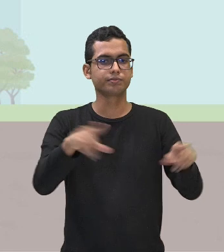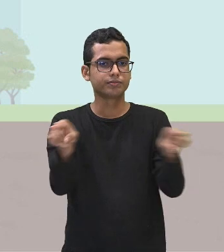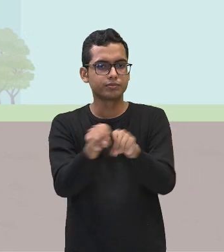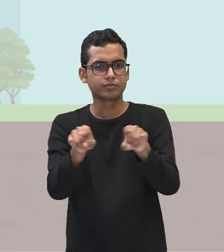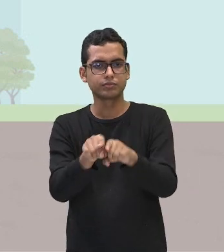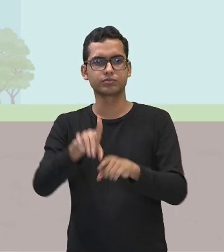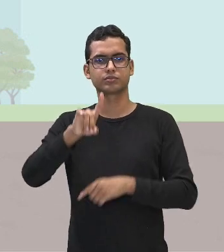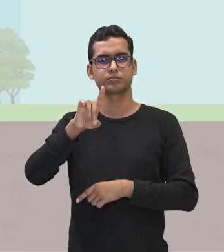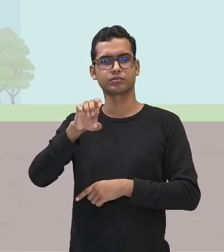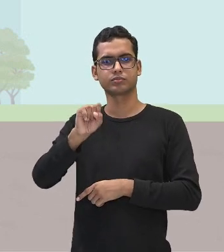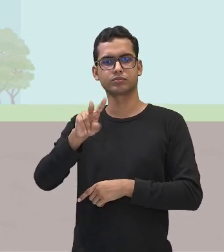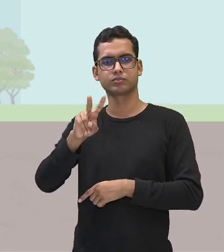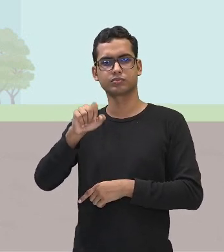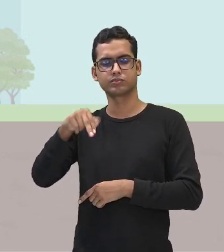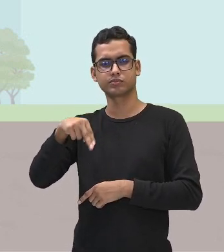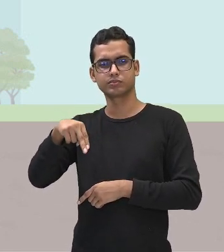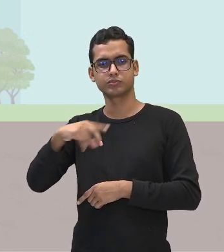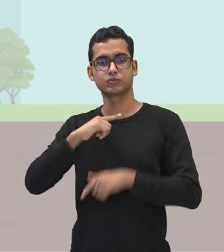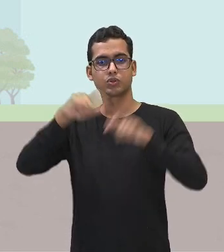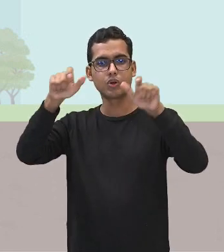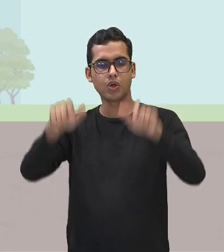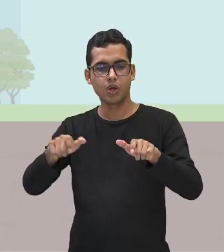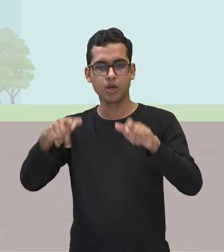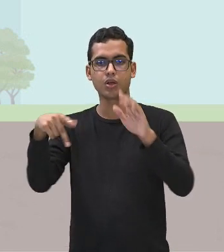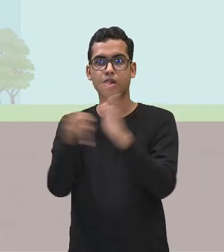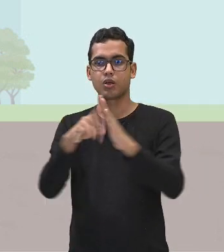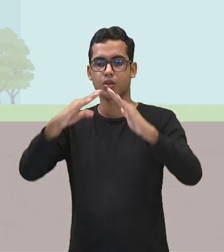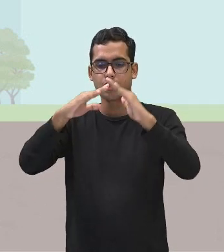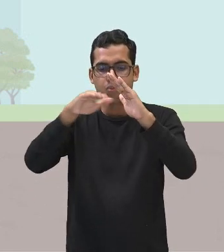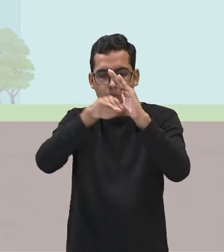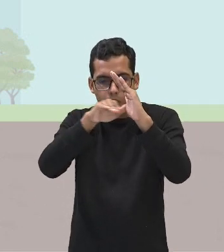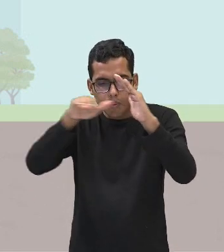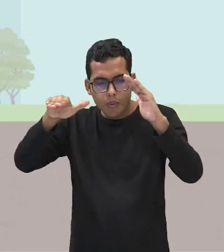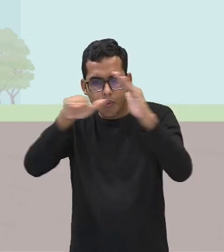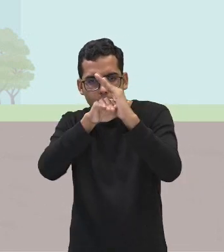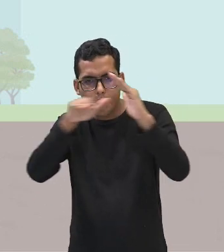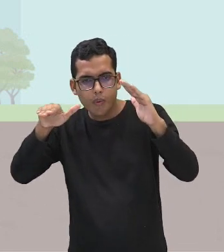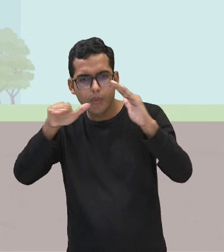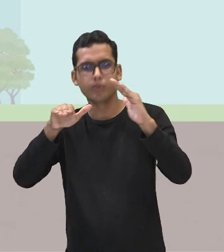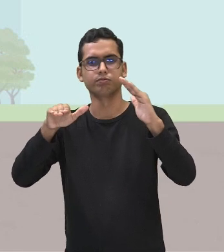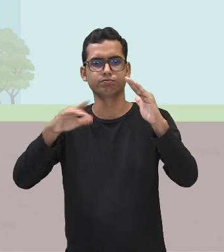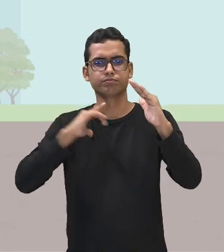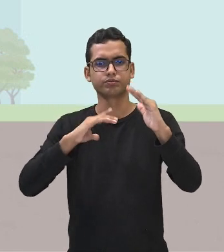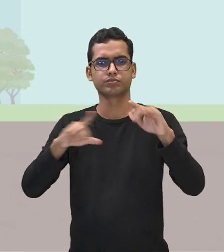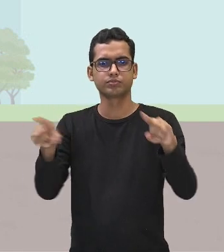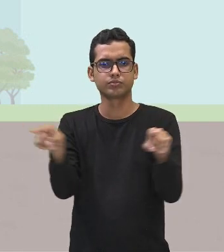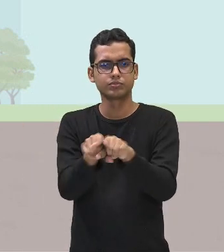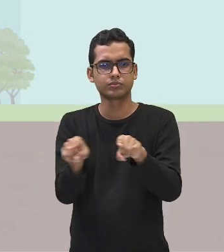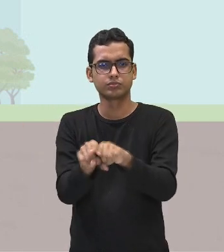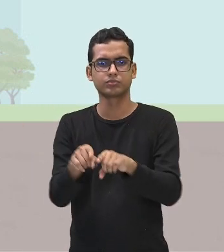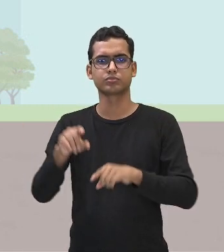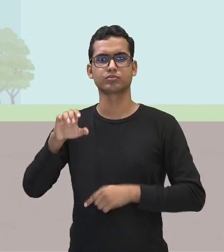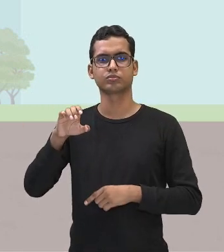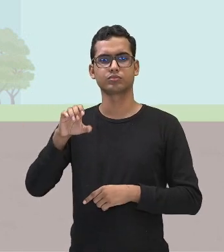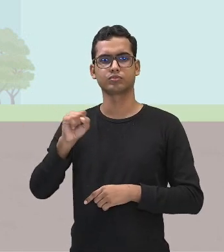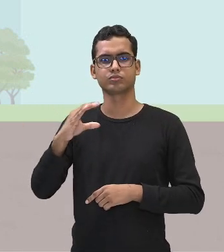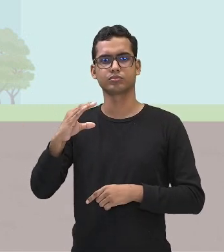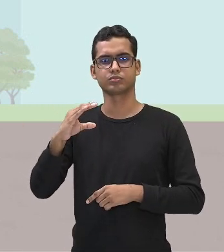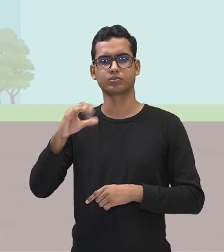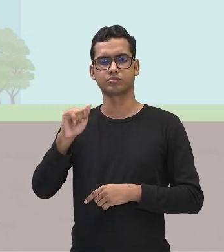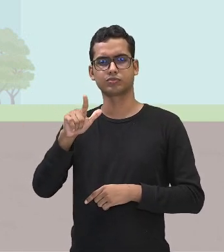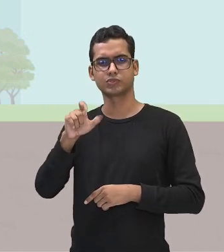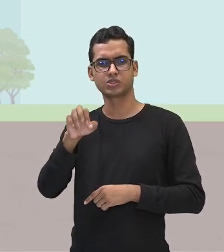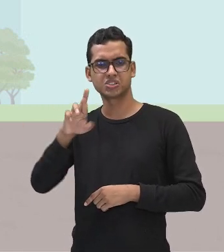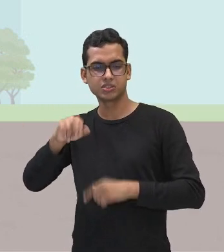última parte da casa. La escalera, a escada. Temos ele dormitório,